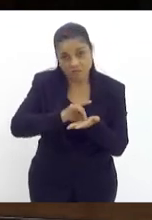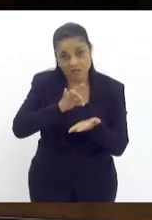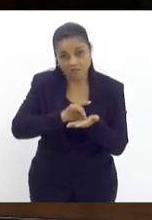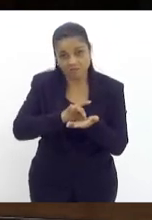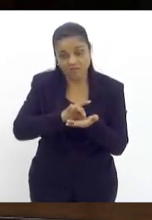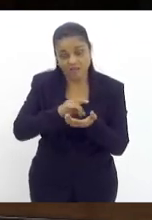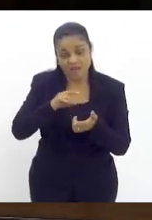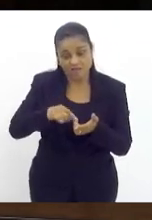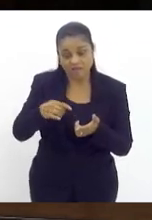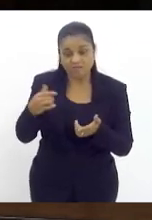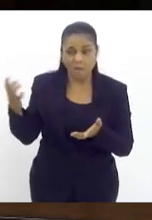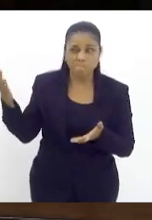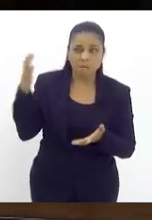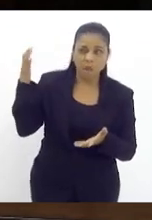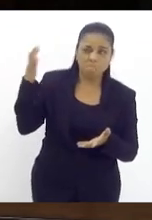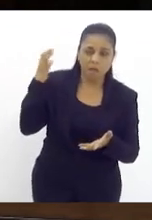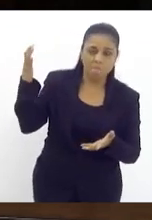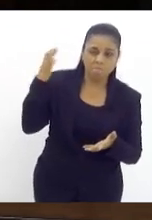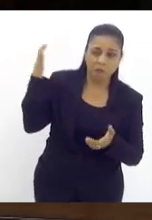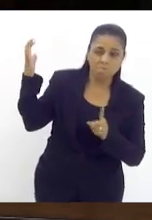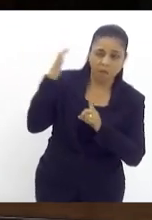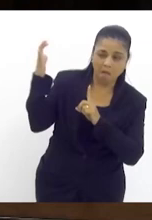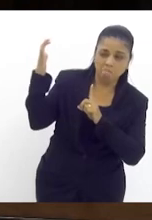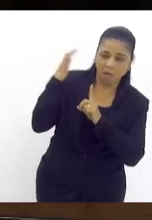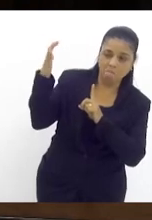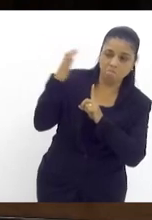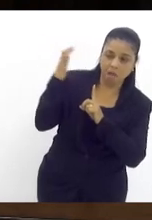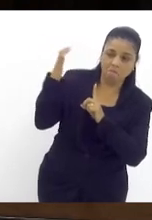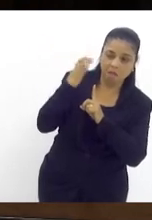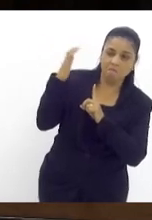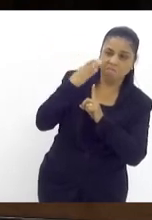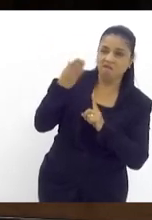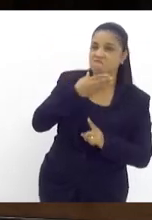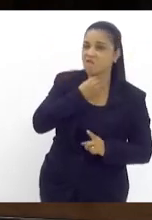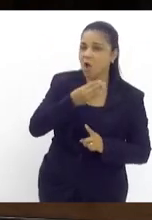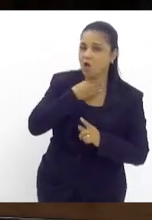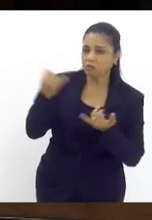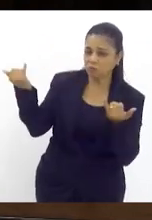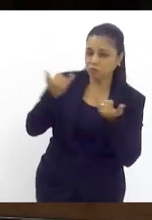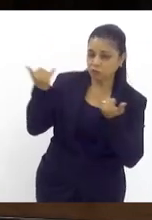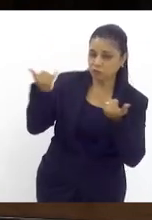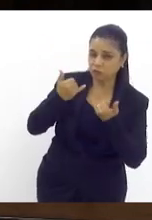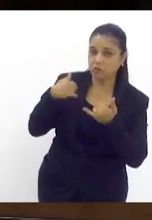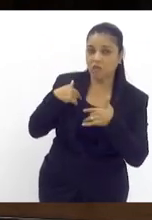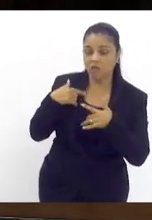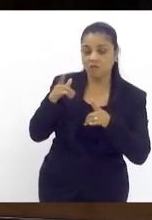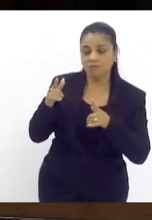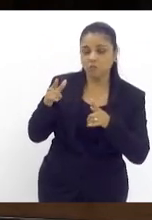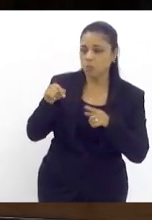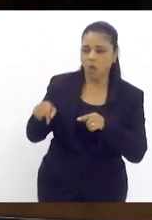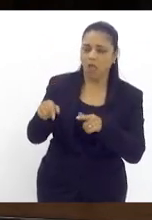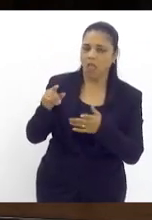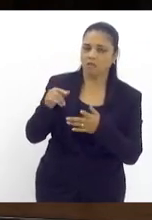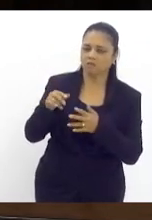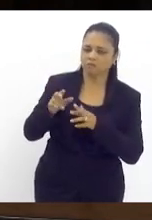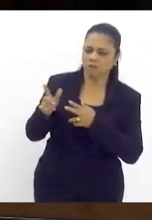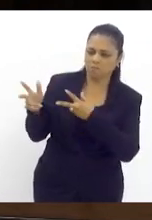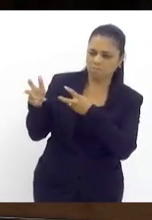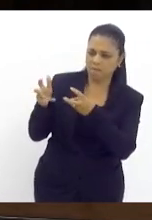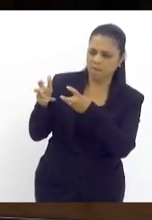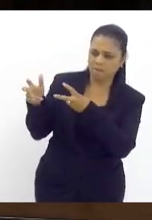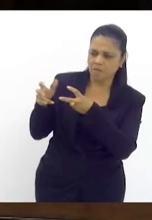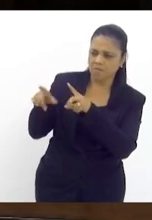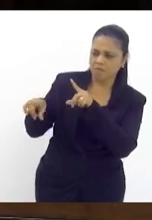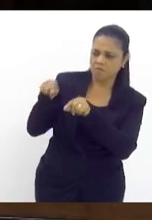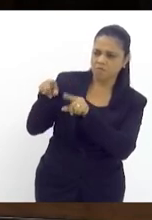barulho, vê as notícias, vê o fake news, vê tal, né? Só que não é aquilo que está acontecendo, né? E é isso que eu